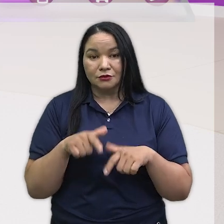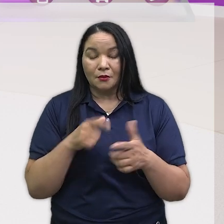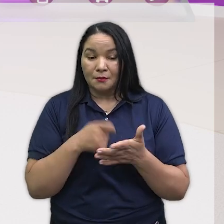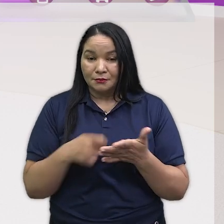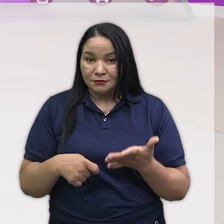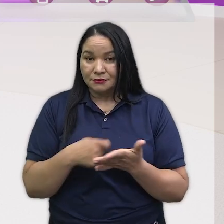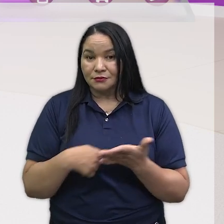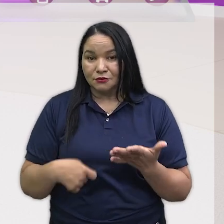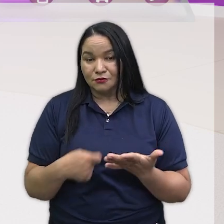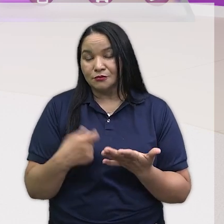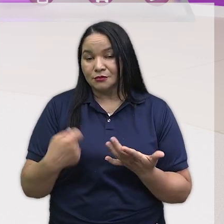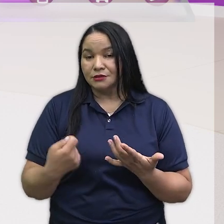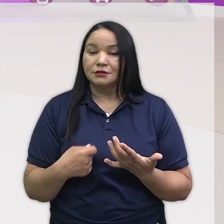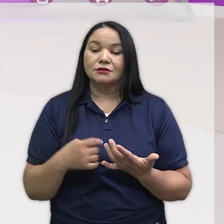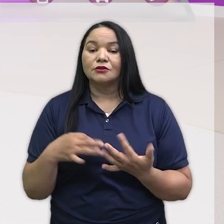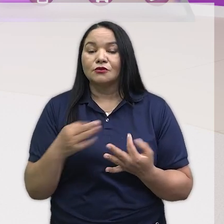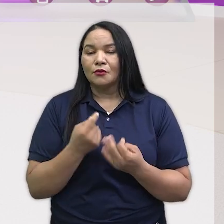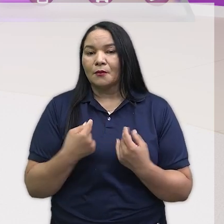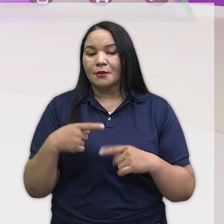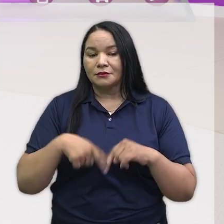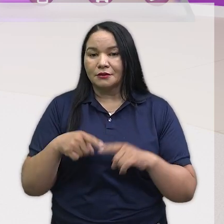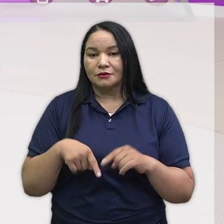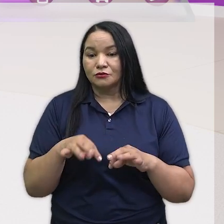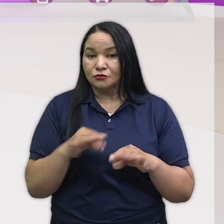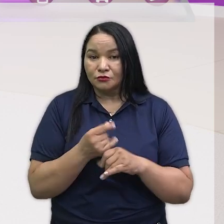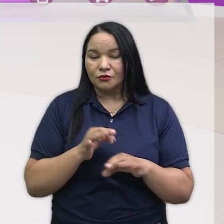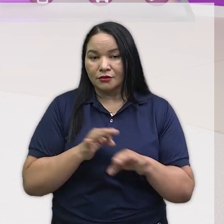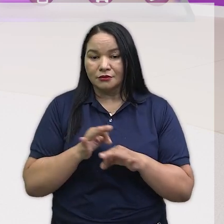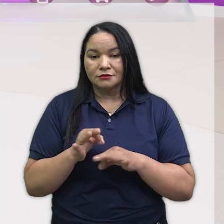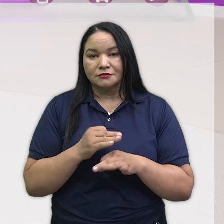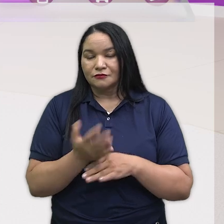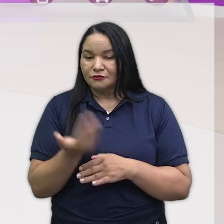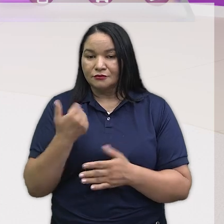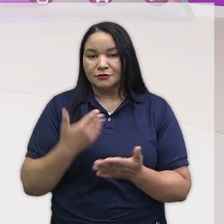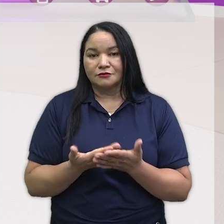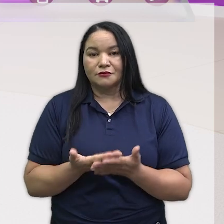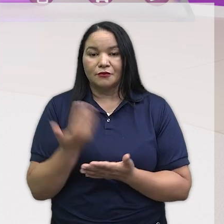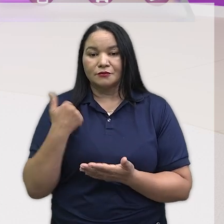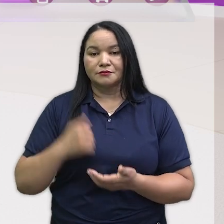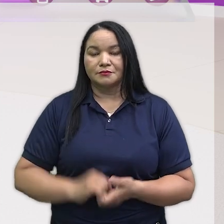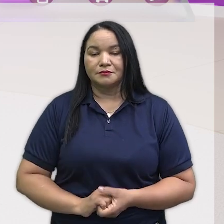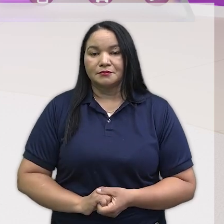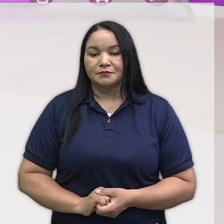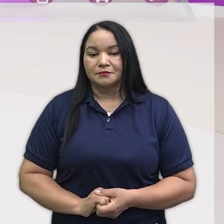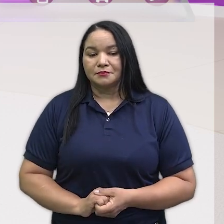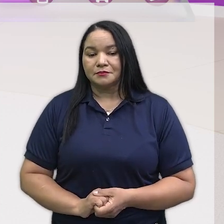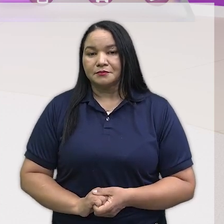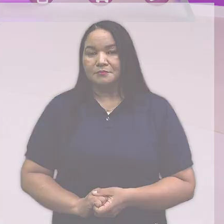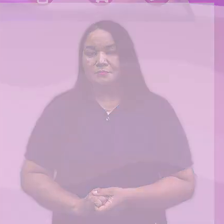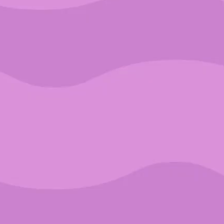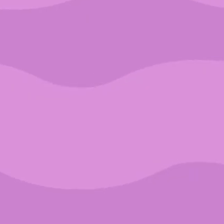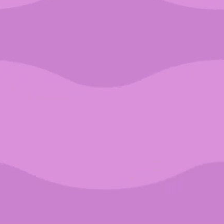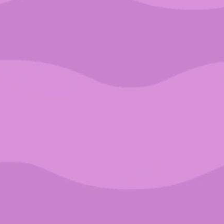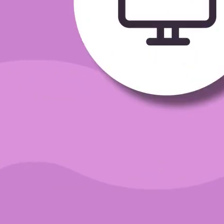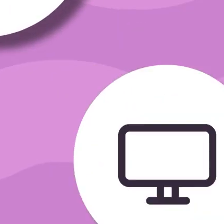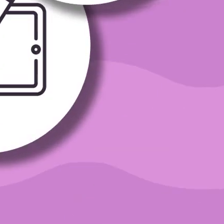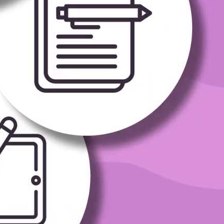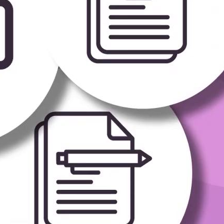material, o seu caderno para fazer todas as anotações. Procura um lugar aí silencioso e vamos então para a nossa aula.